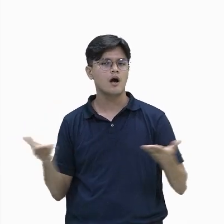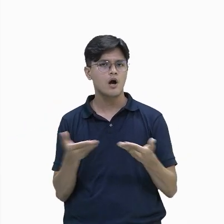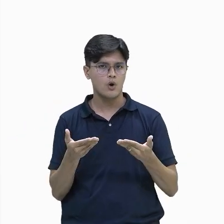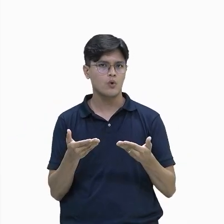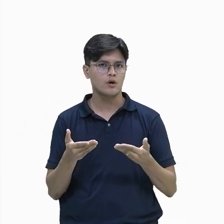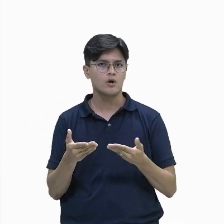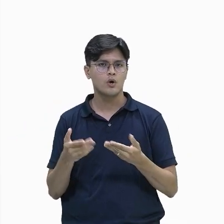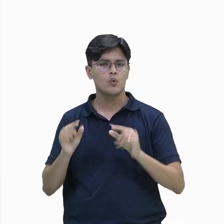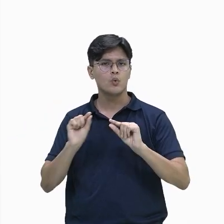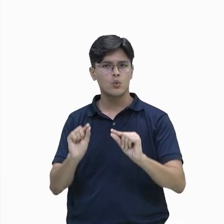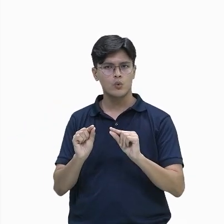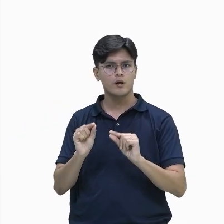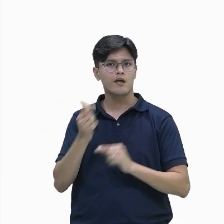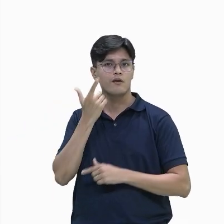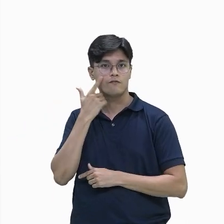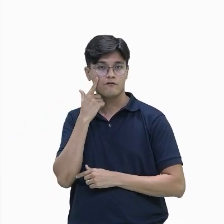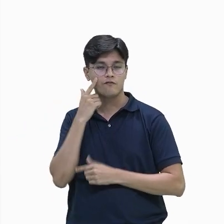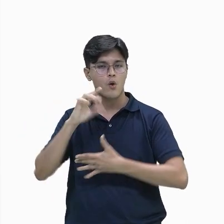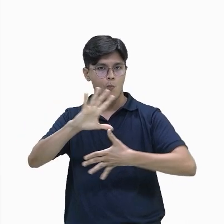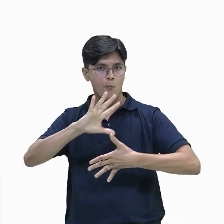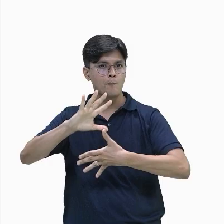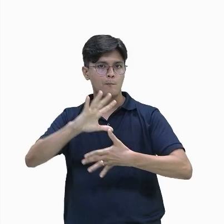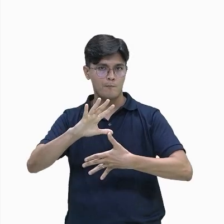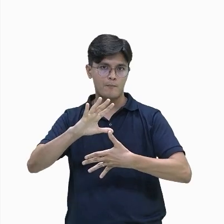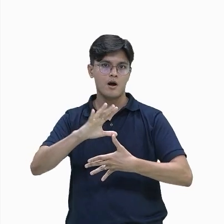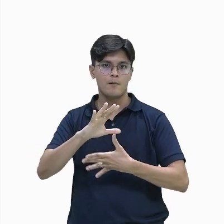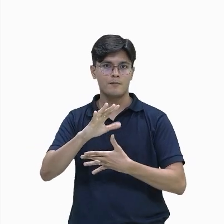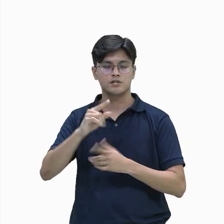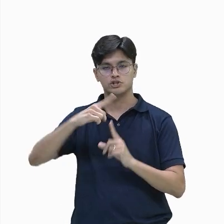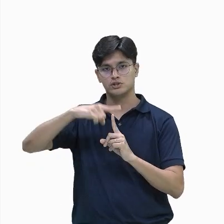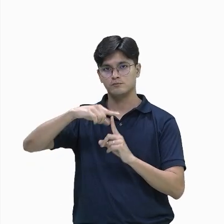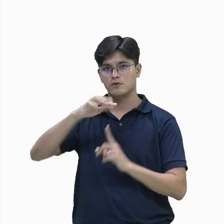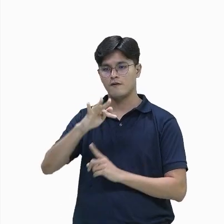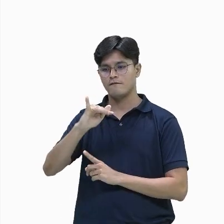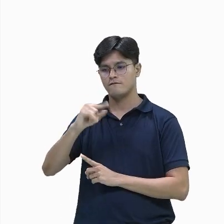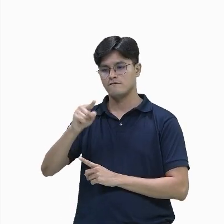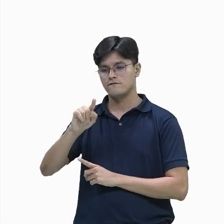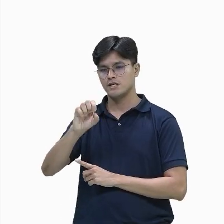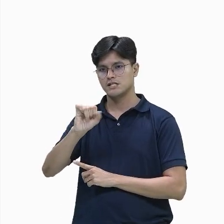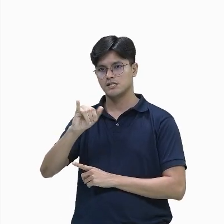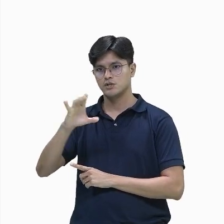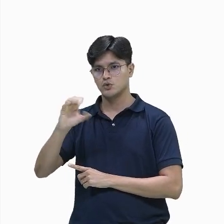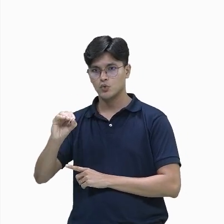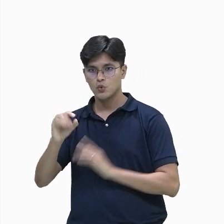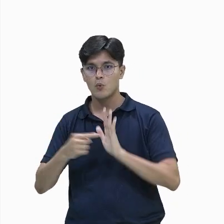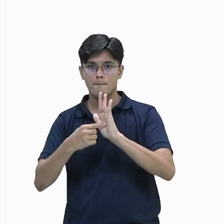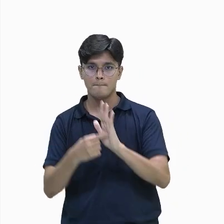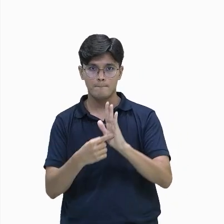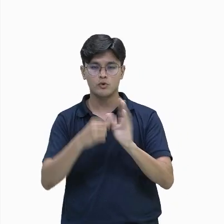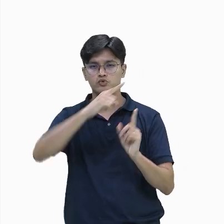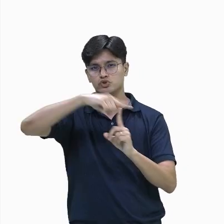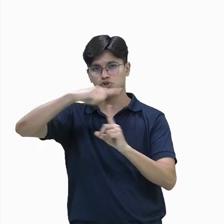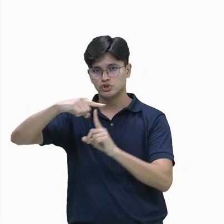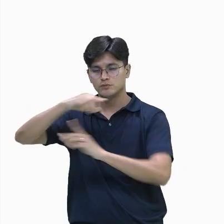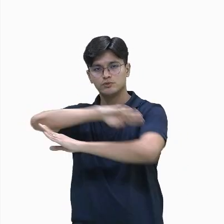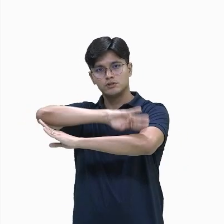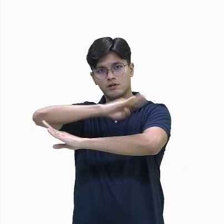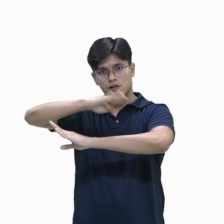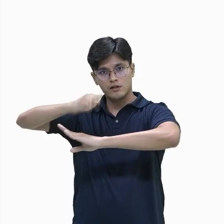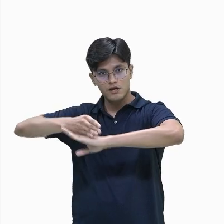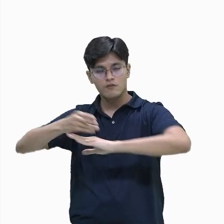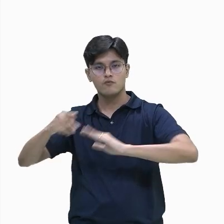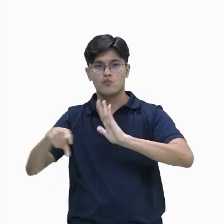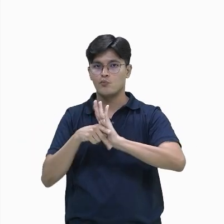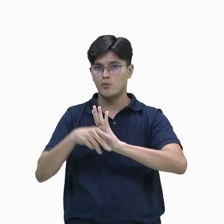mapa físico que apresenta o quê? O relevo do território brasileiro e seus principais acidentes